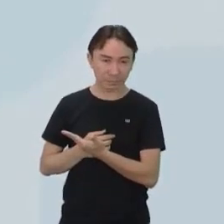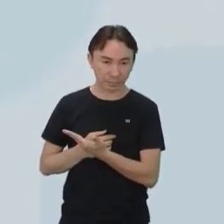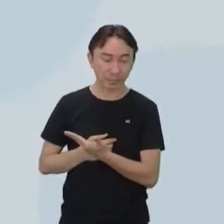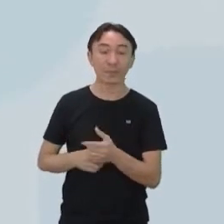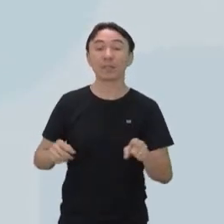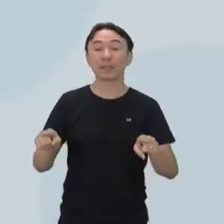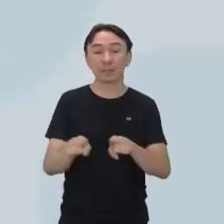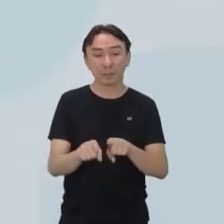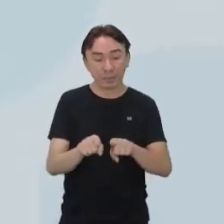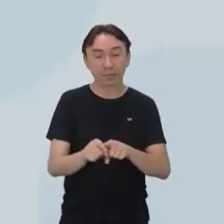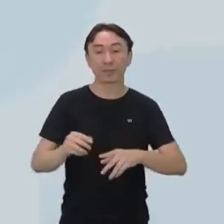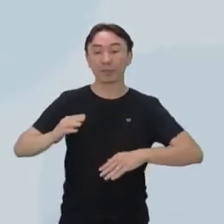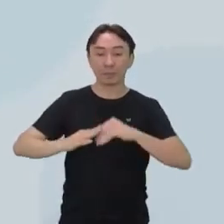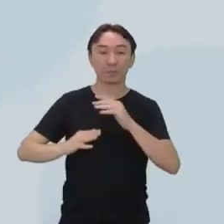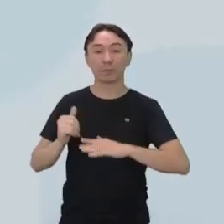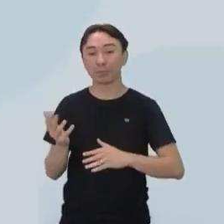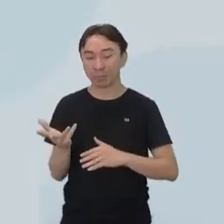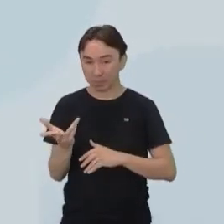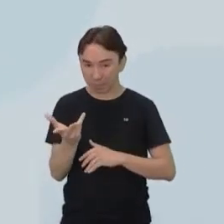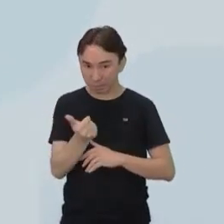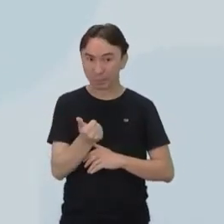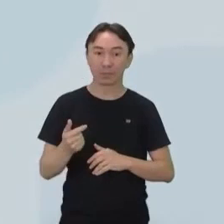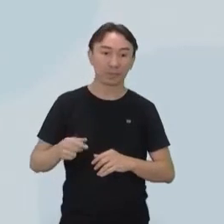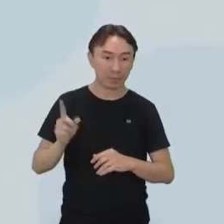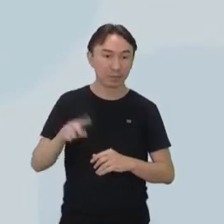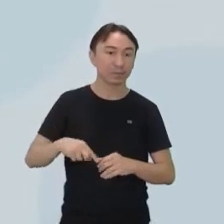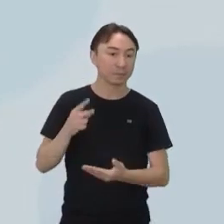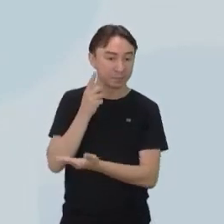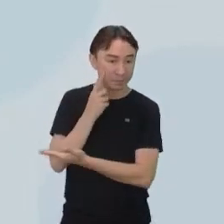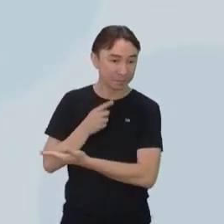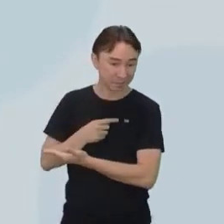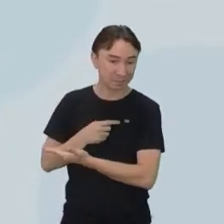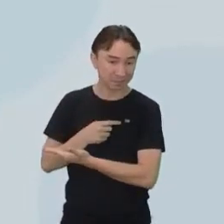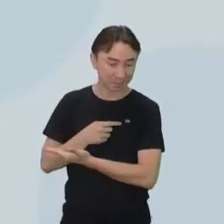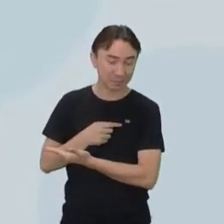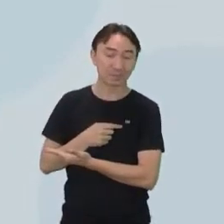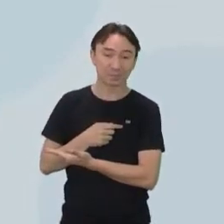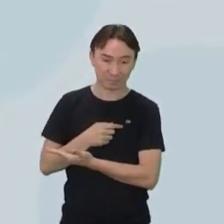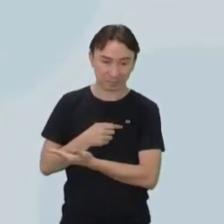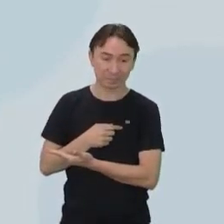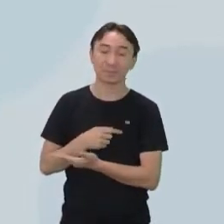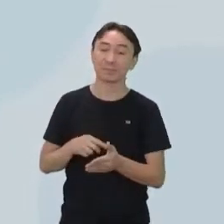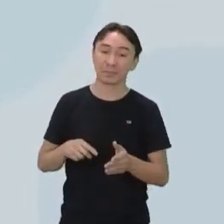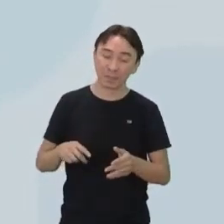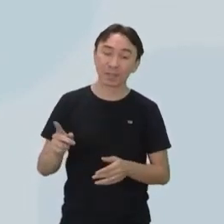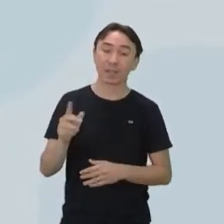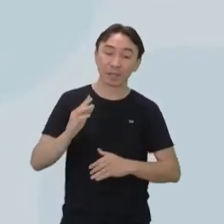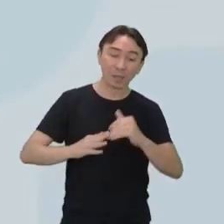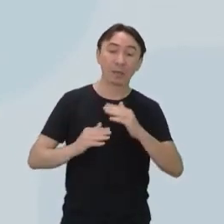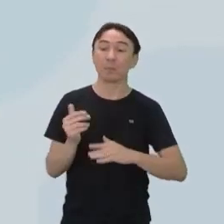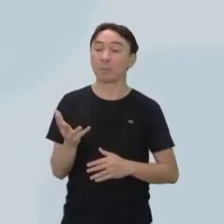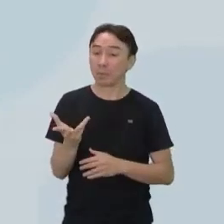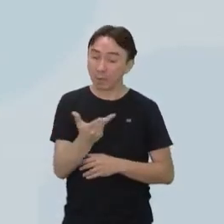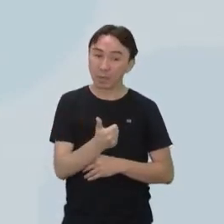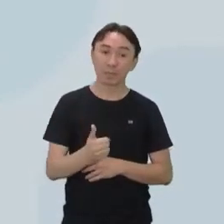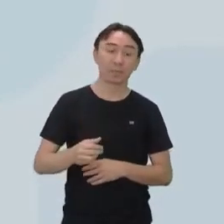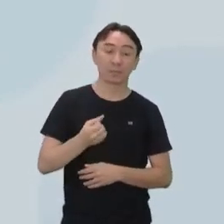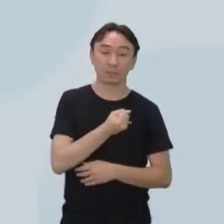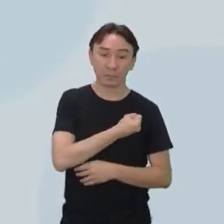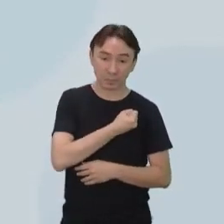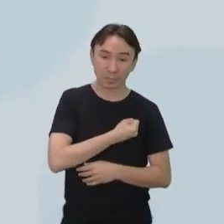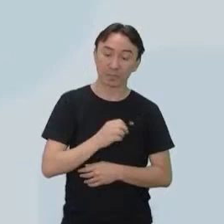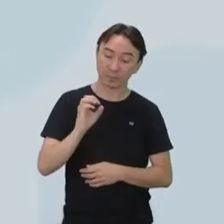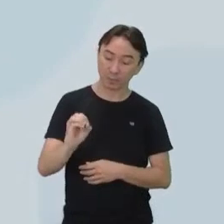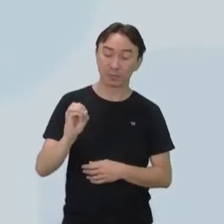E também a habilidade do itinerário formativo, também do ensino médio, logicamente, também da área de Ciência da Natureza,